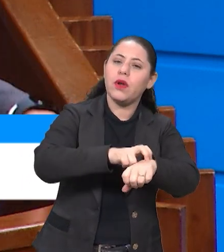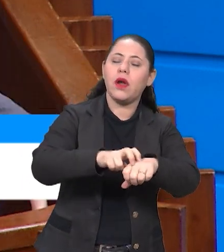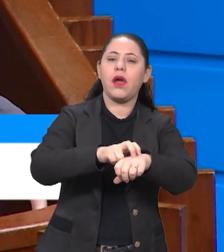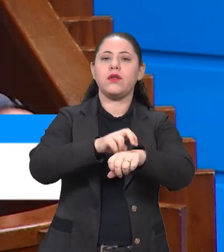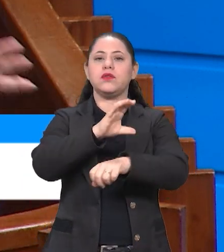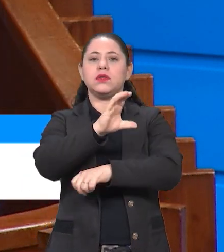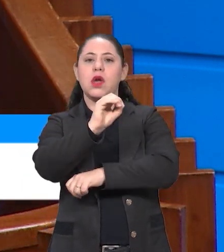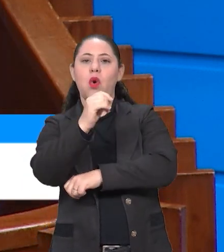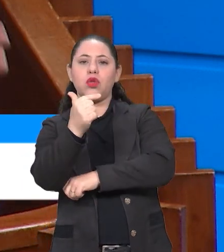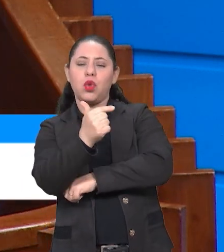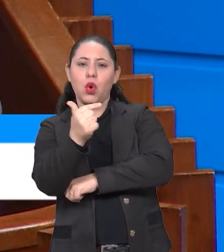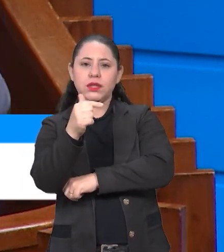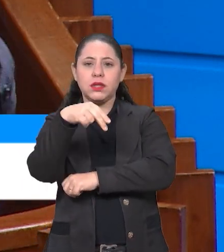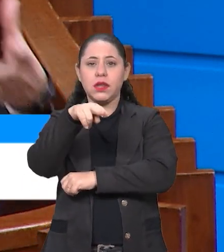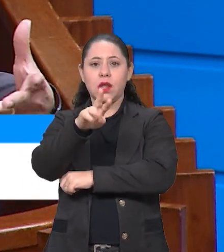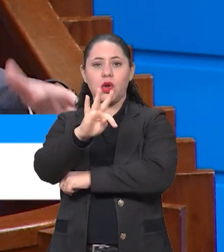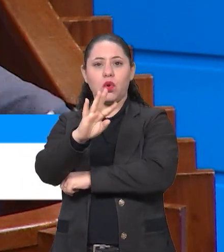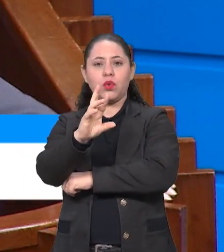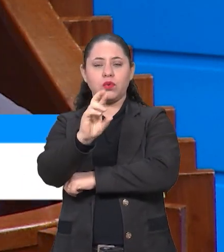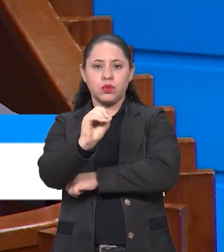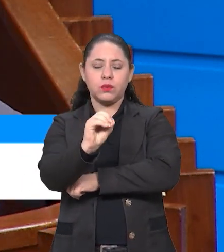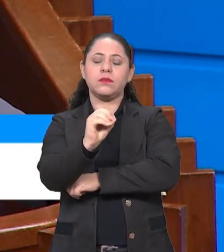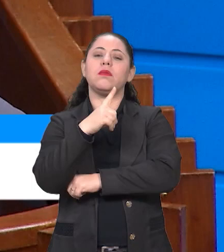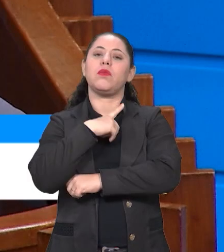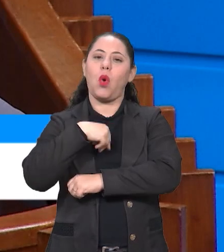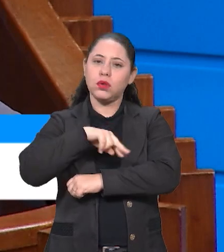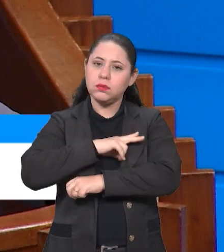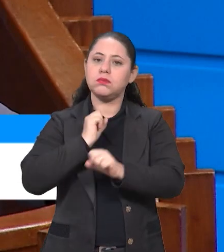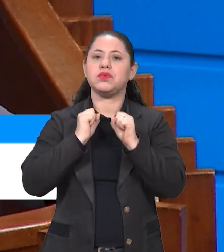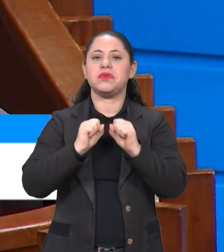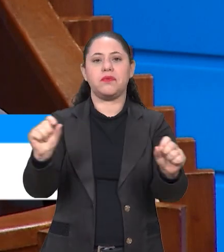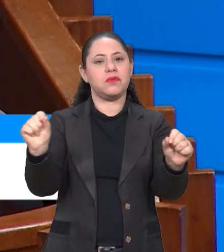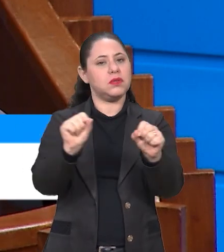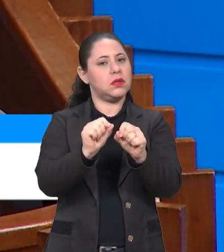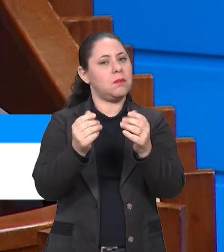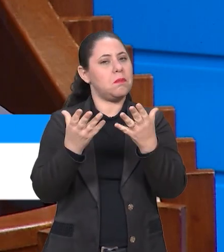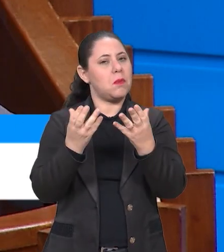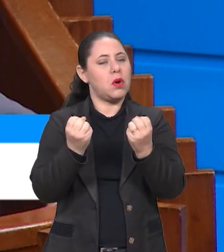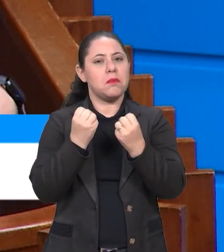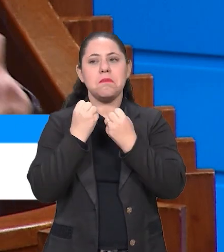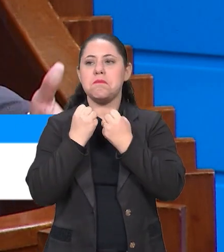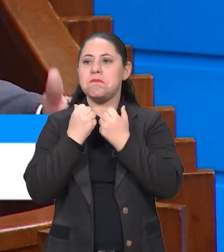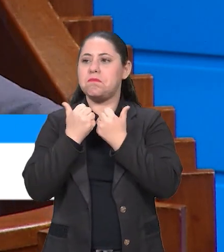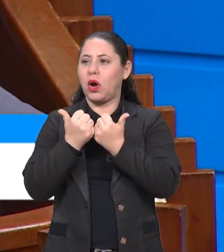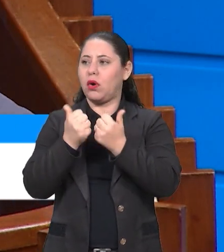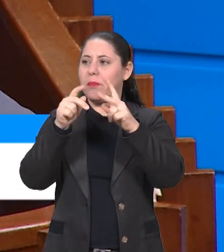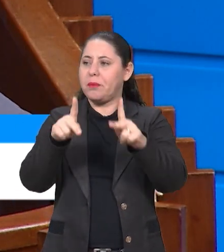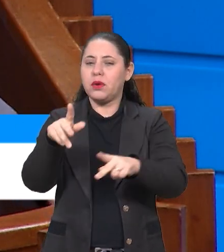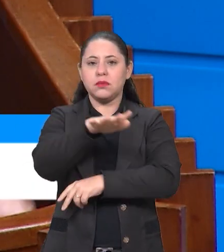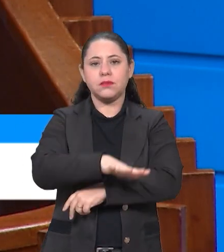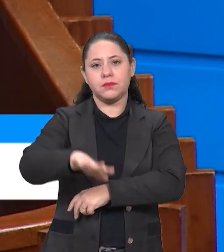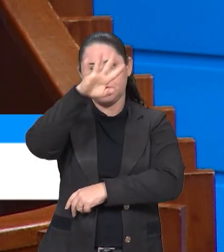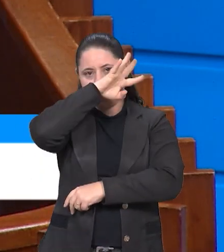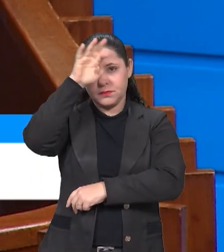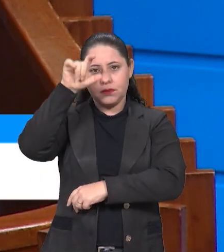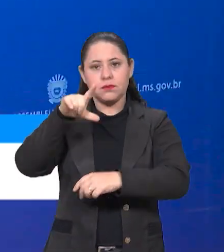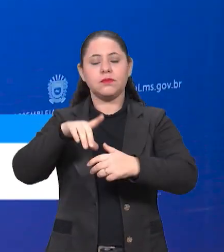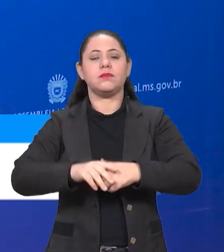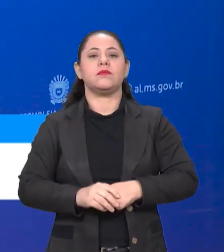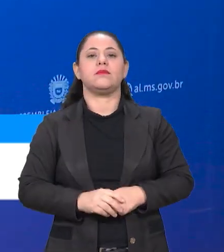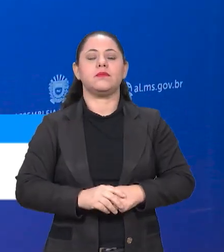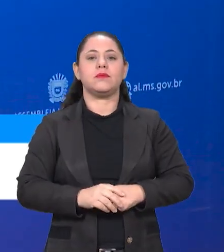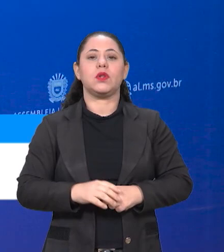carbono neutro, que nós temos muito a entregar pelo bem da população de Mato Grosso do